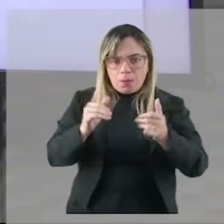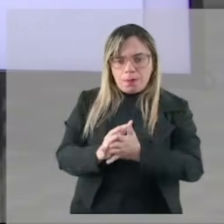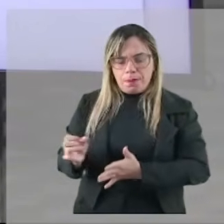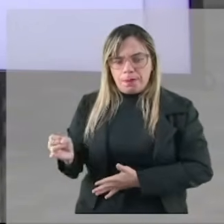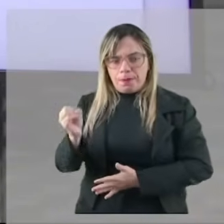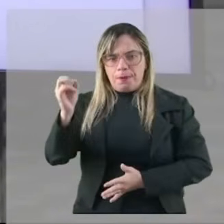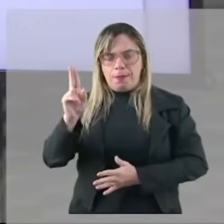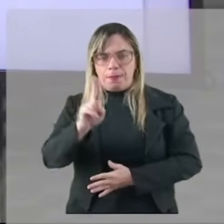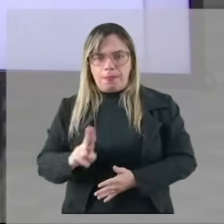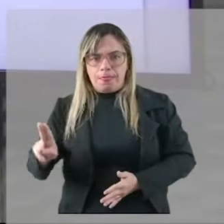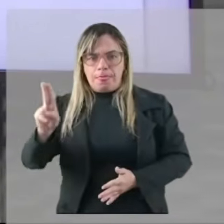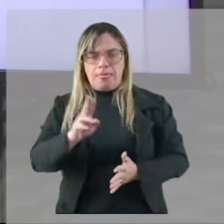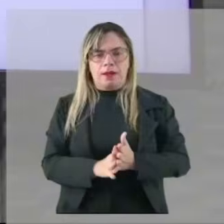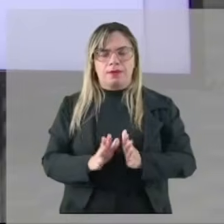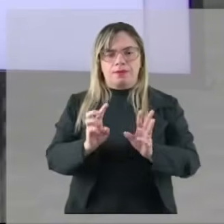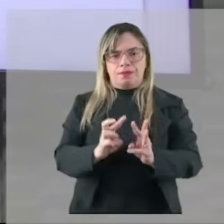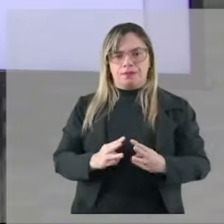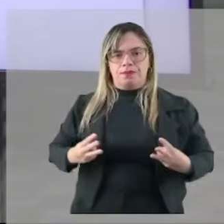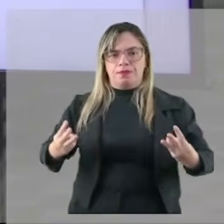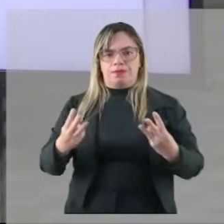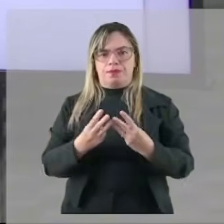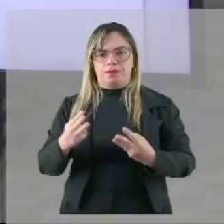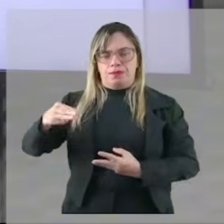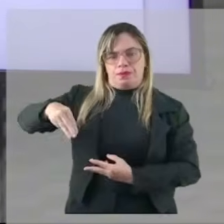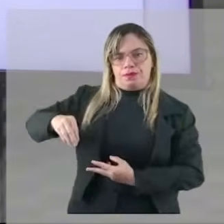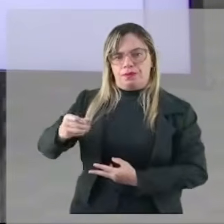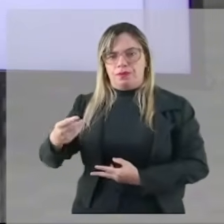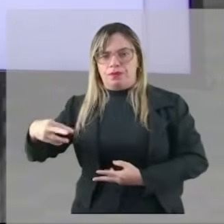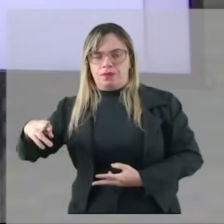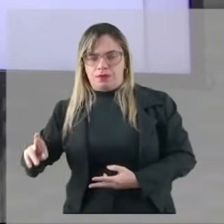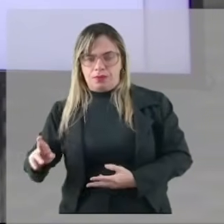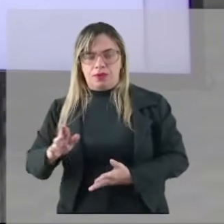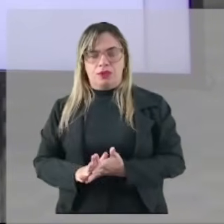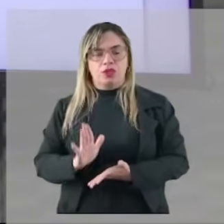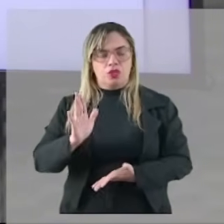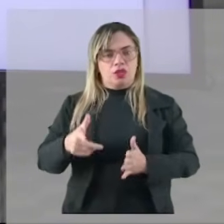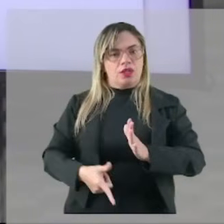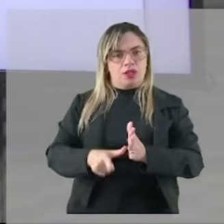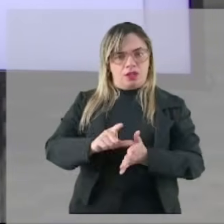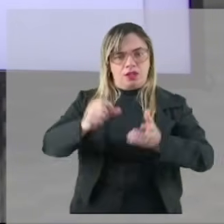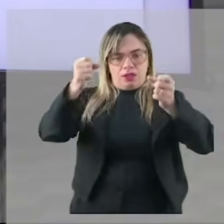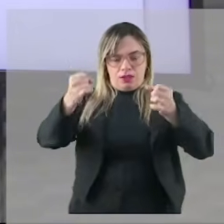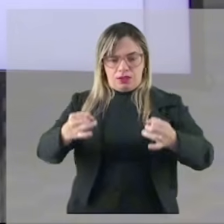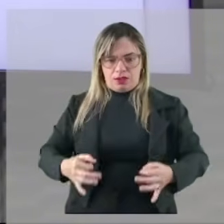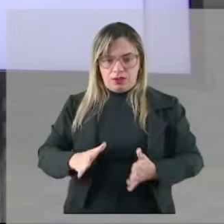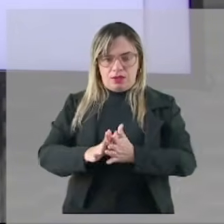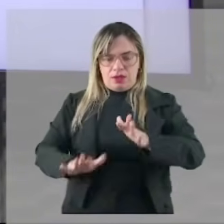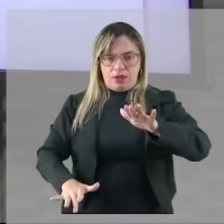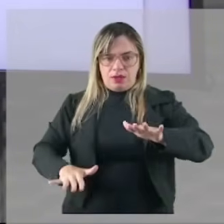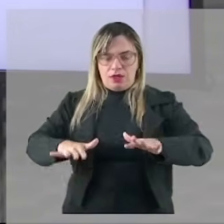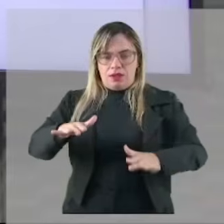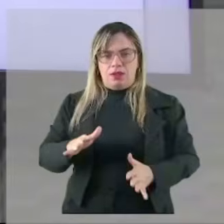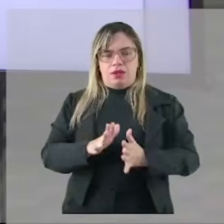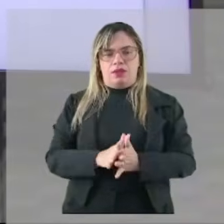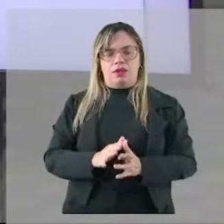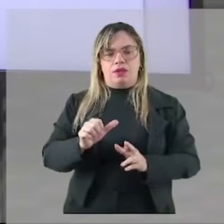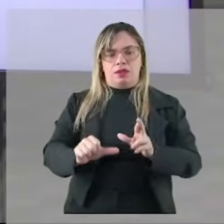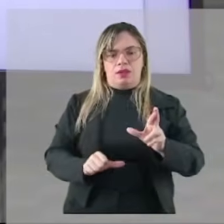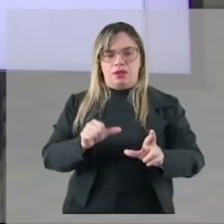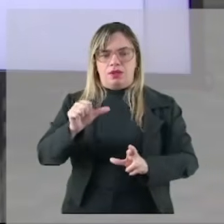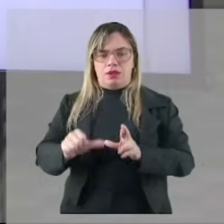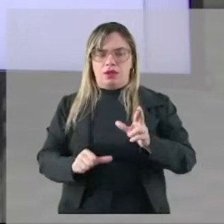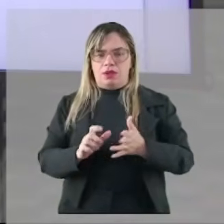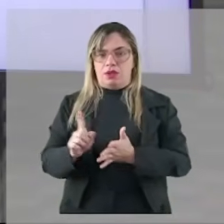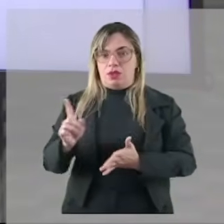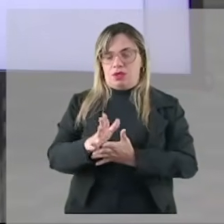massa molar de alguns participantes, foi o que nós vimos agora há pouco, e vamos também, lógico, também balancear a reação. Mas não esquece, toda